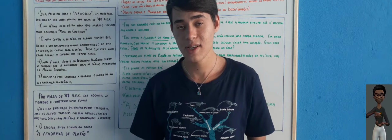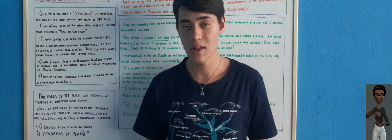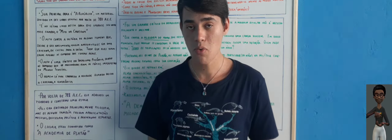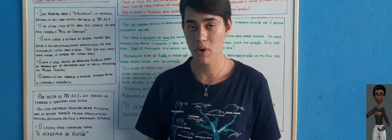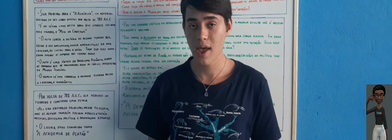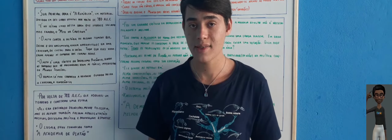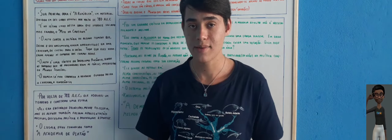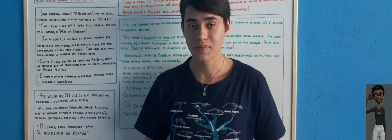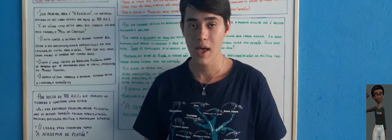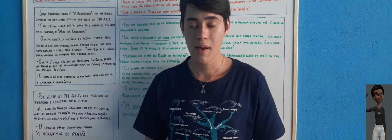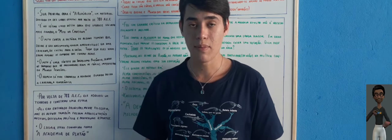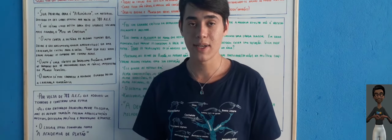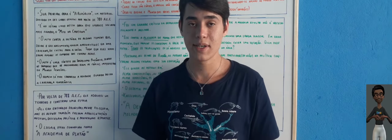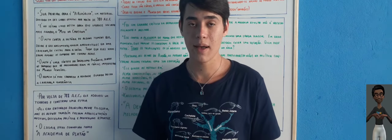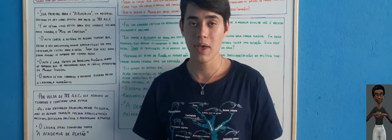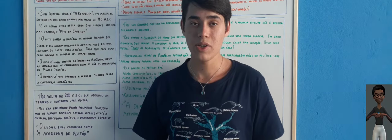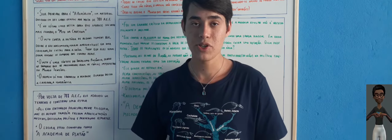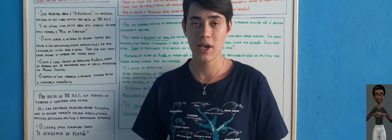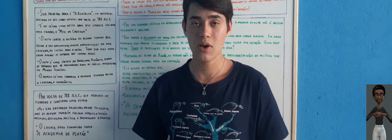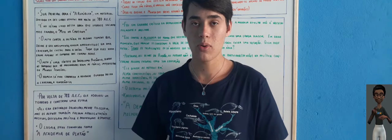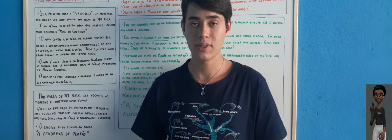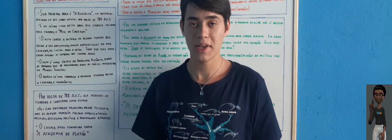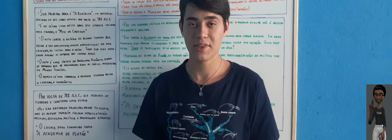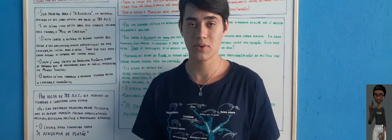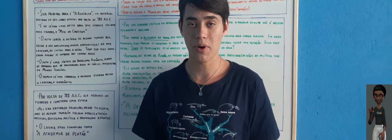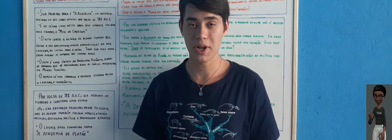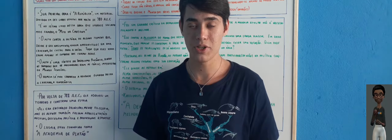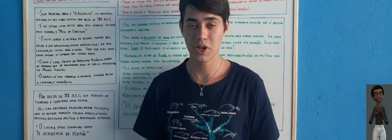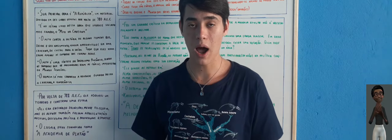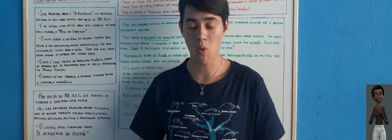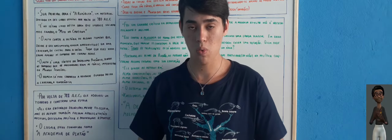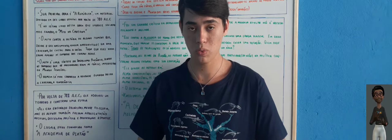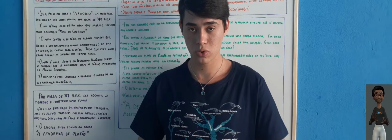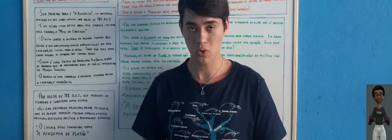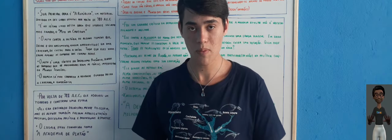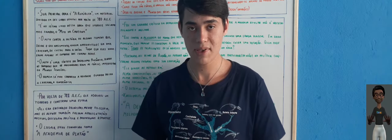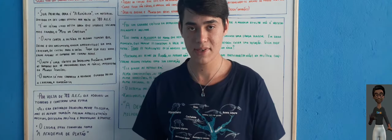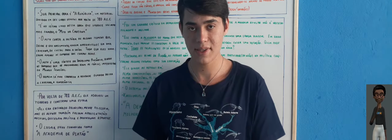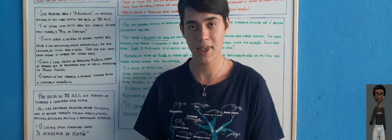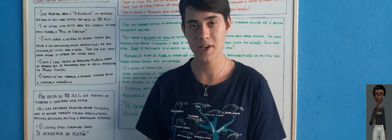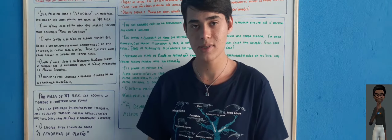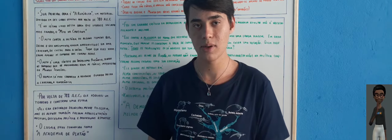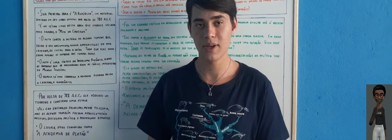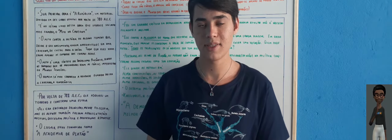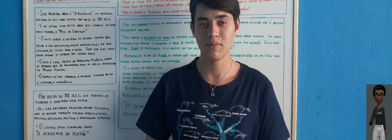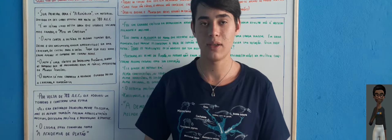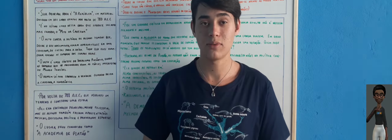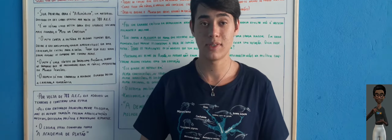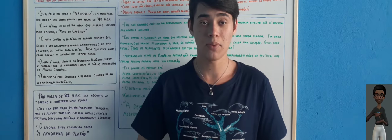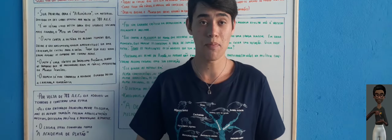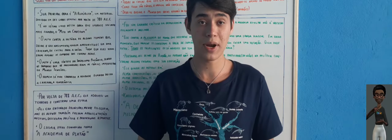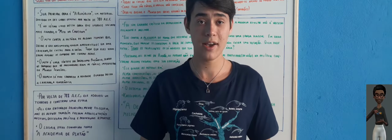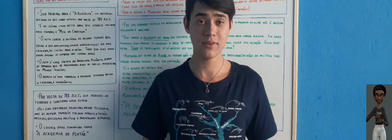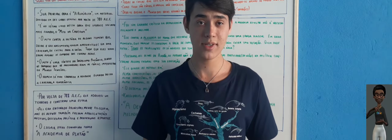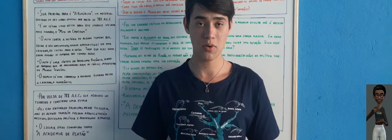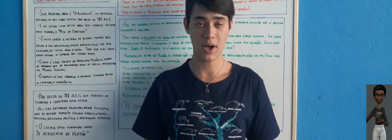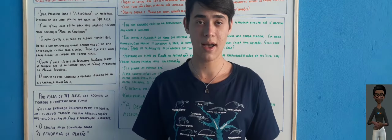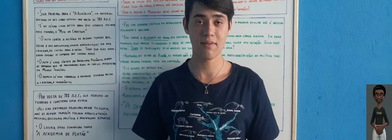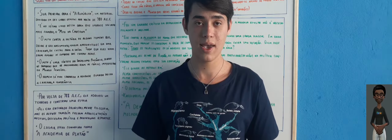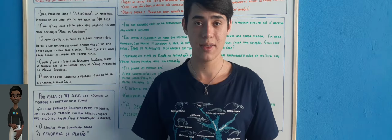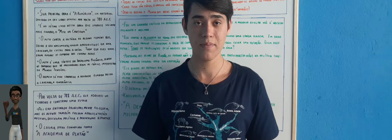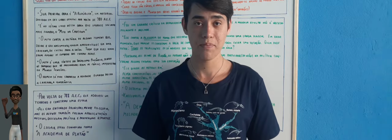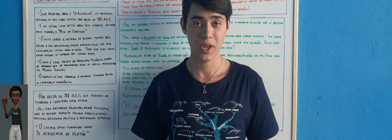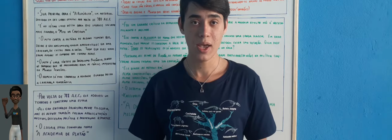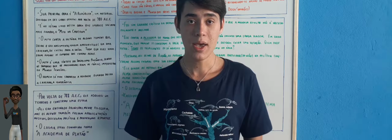Se você não conhece, basicamente ele conta a história de alguns homens que desde seu nascimento estão presos em